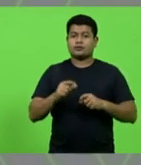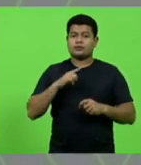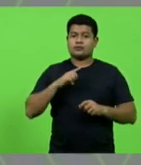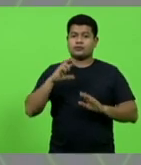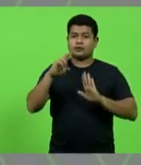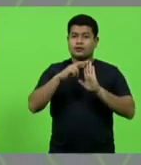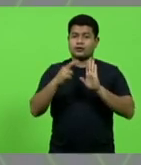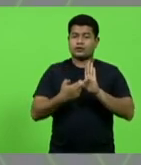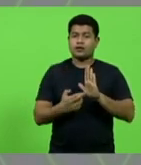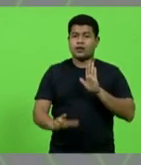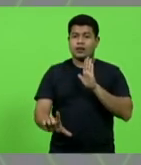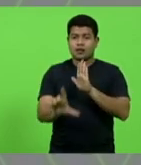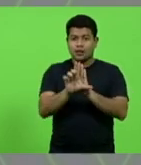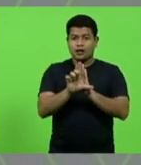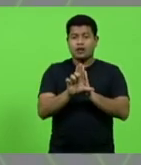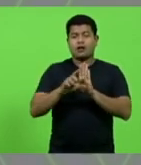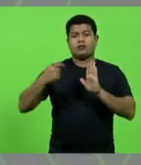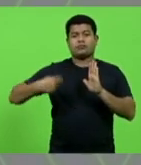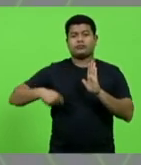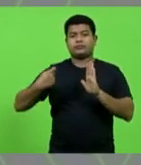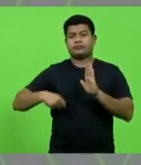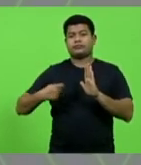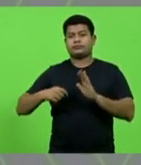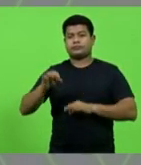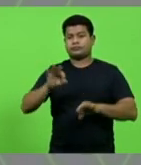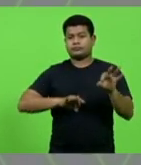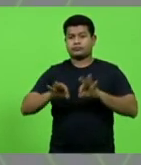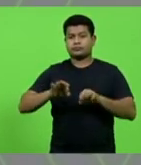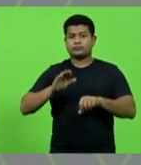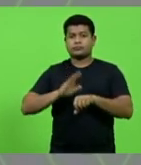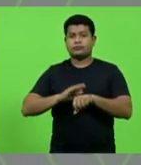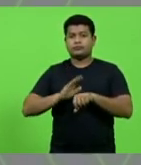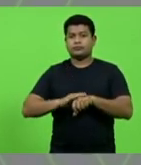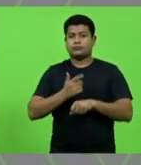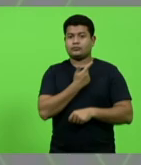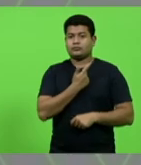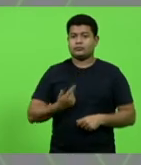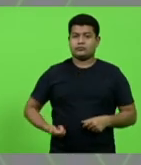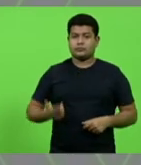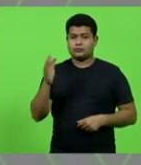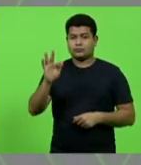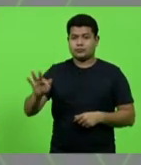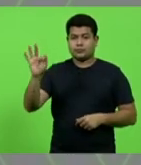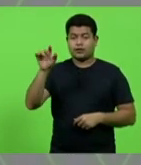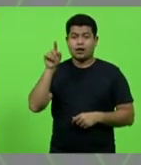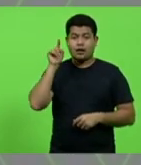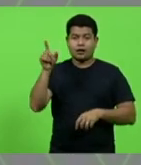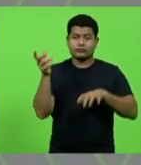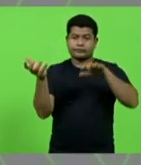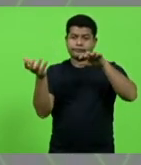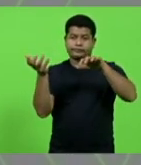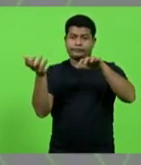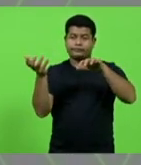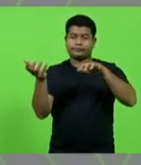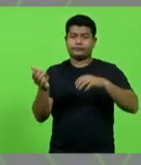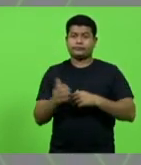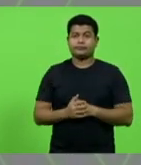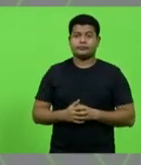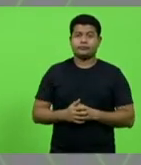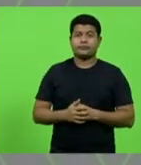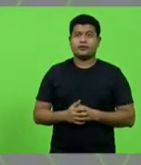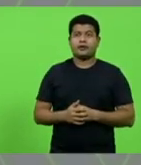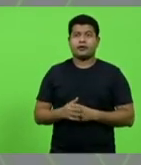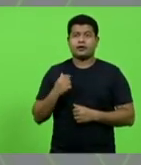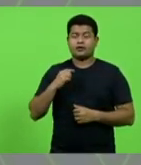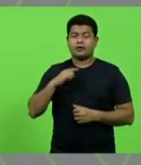formal, necessariamente editada pela União, através do seu Parlamento, ou seja, o Congresso Nacional. Trago aqui um breve trecho, né, da